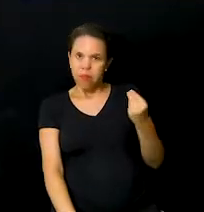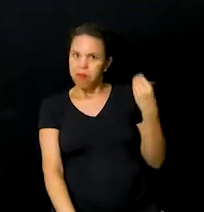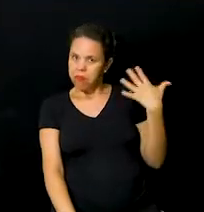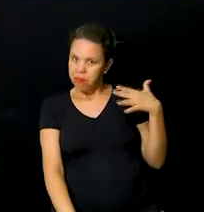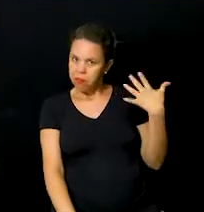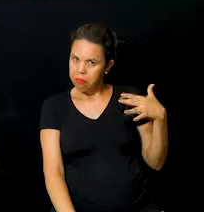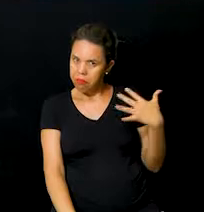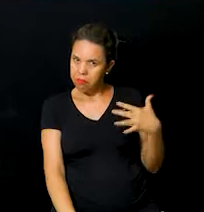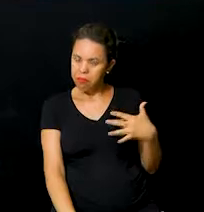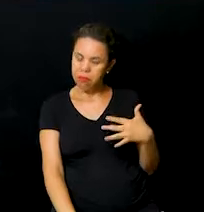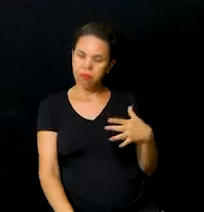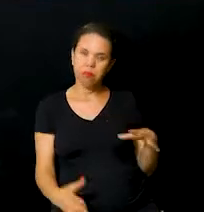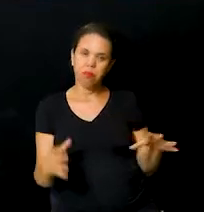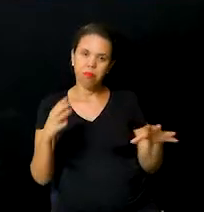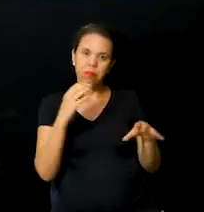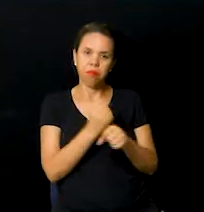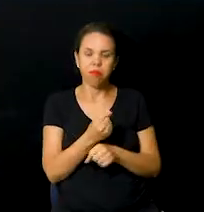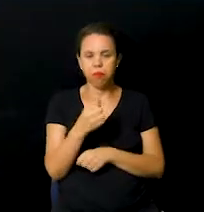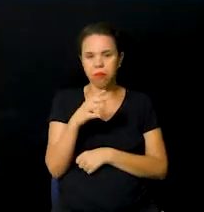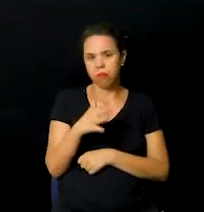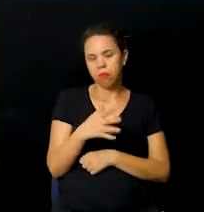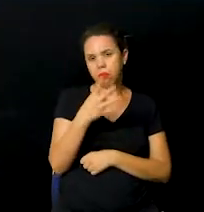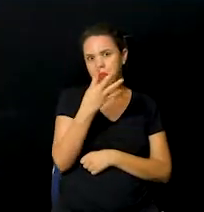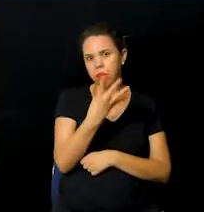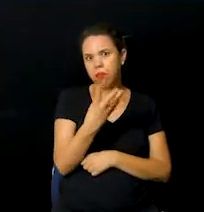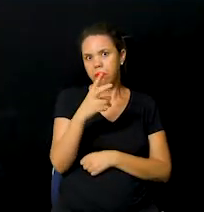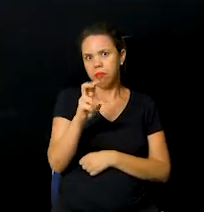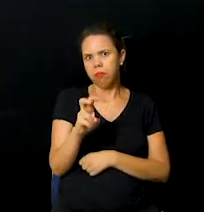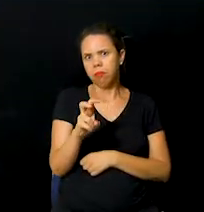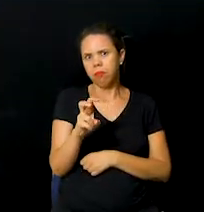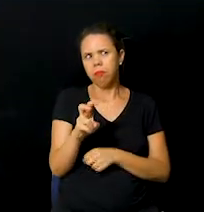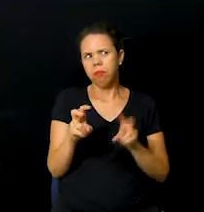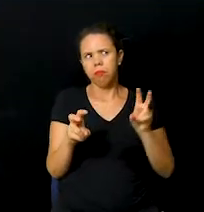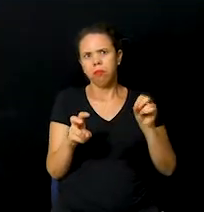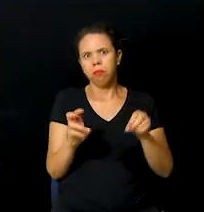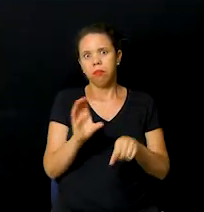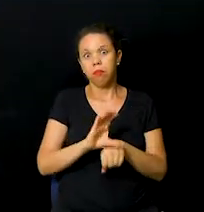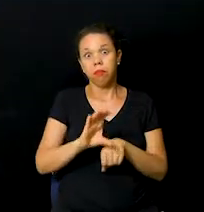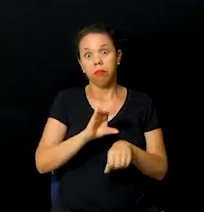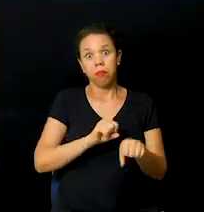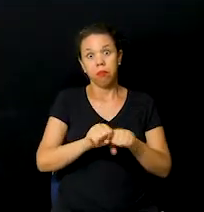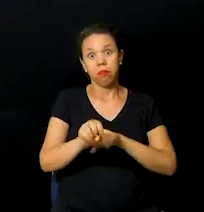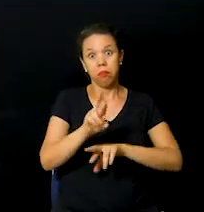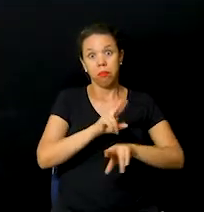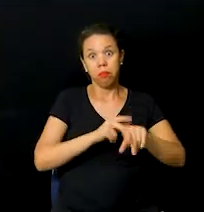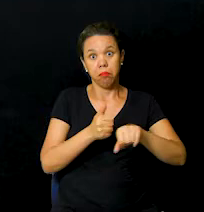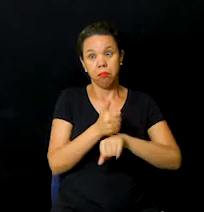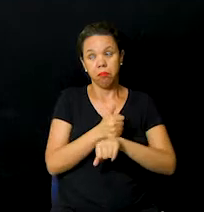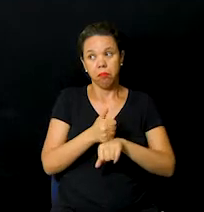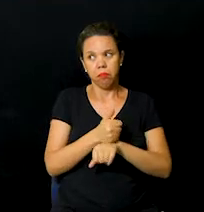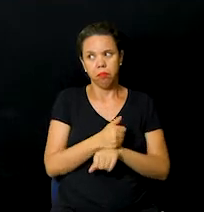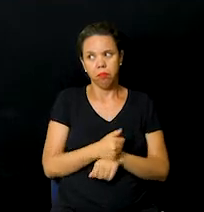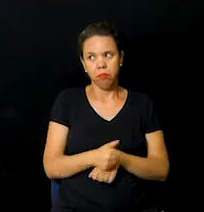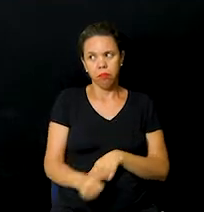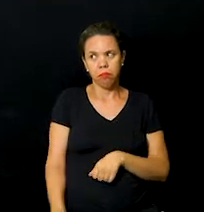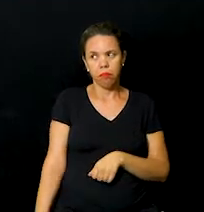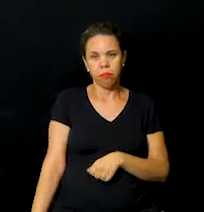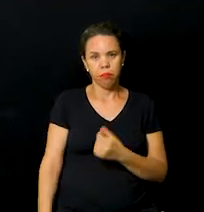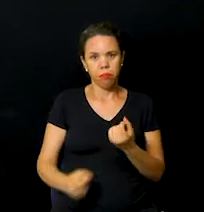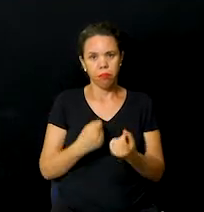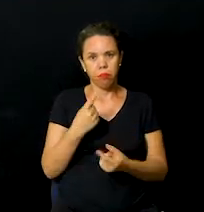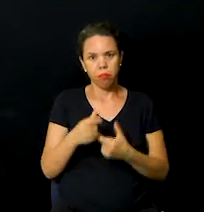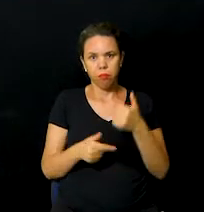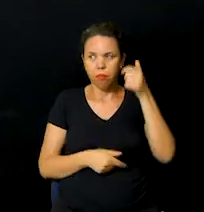Muito, muito. Ao total, eu tenho mais ou menos uns 45 a 50 cursos em diferentes áreas. Algumas